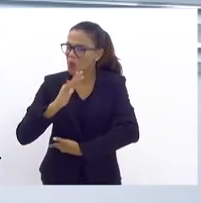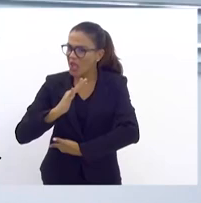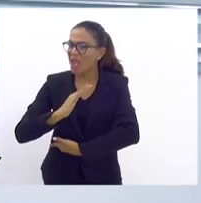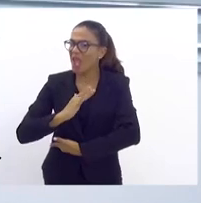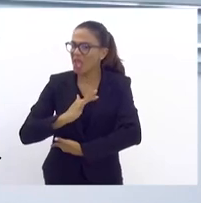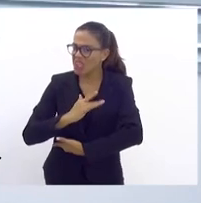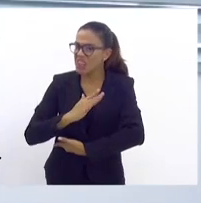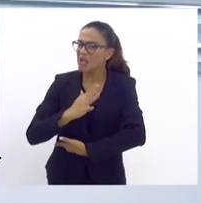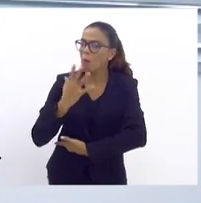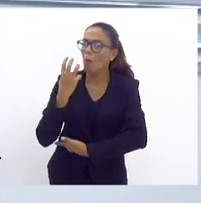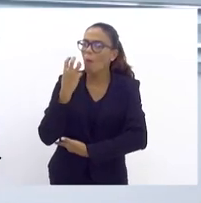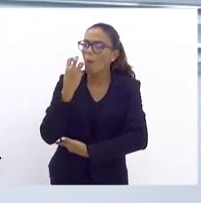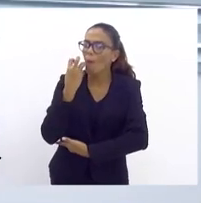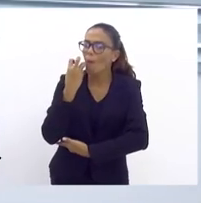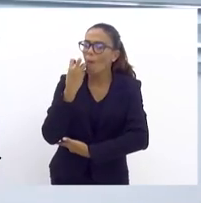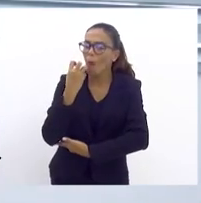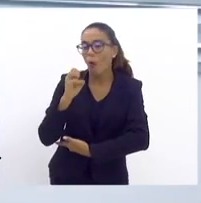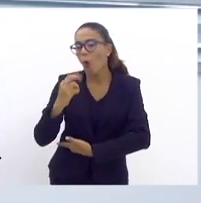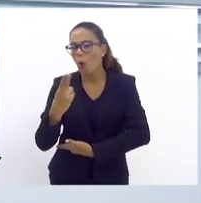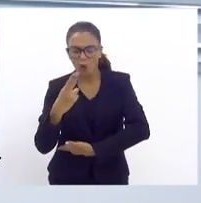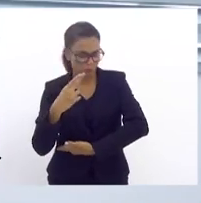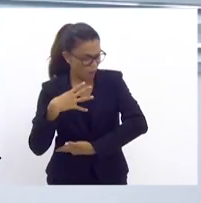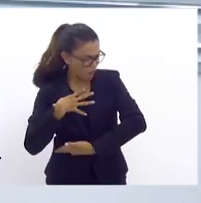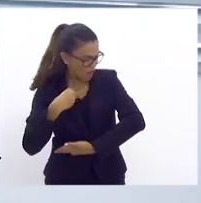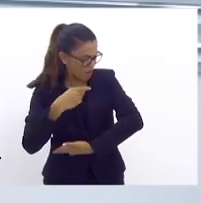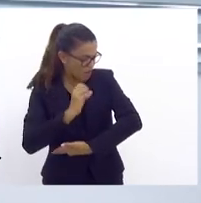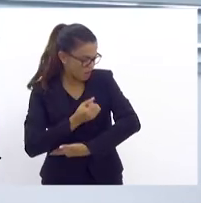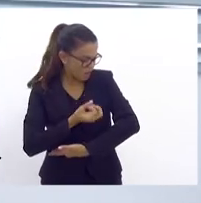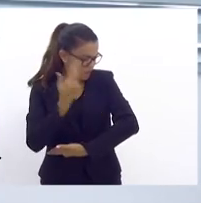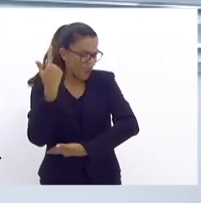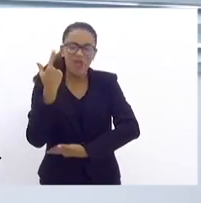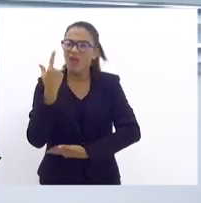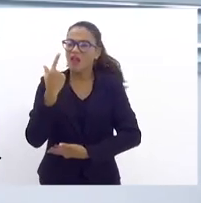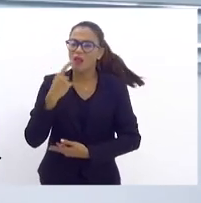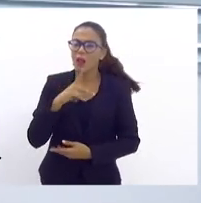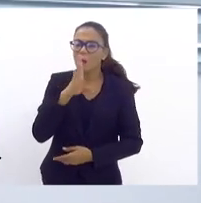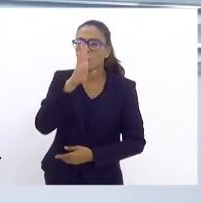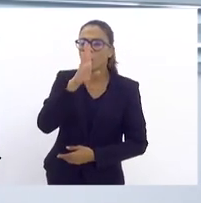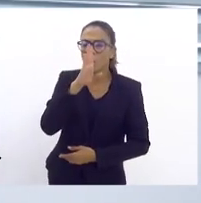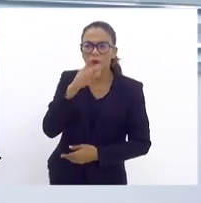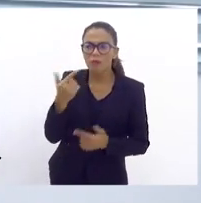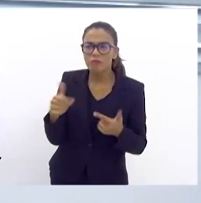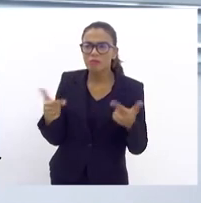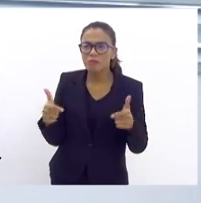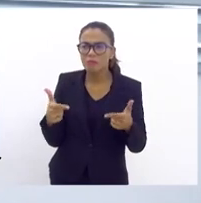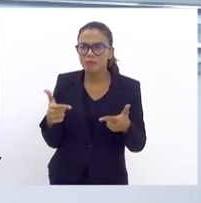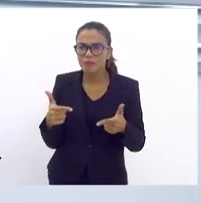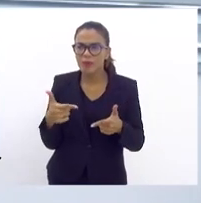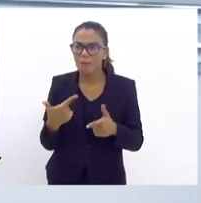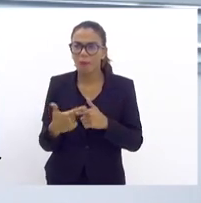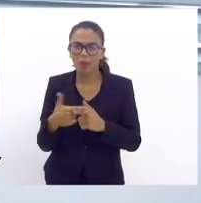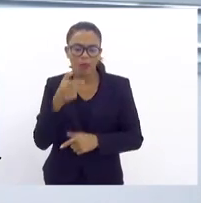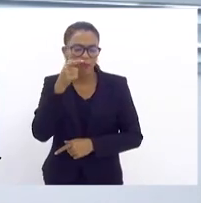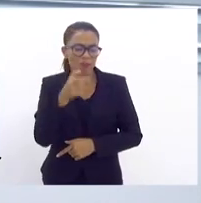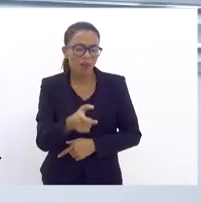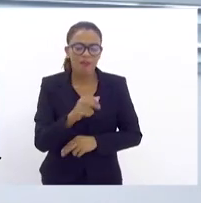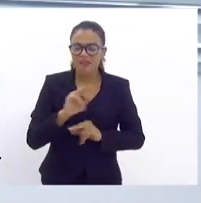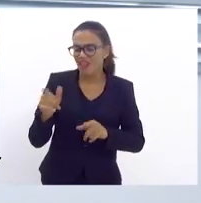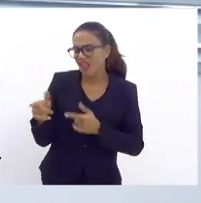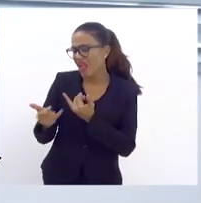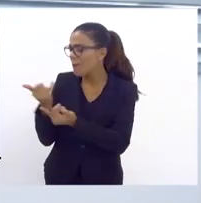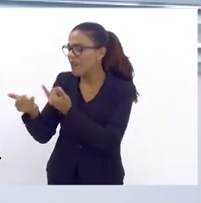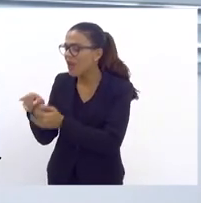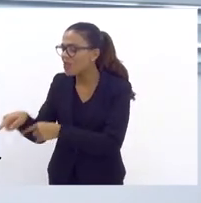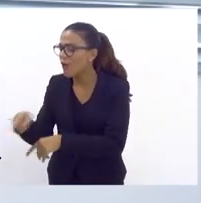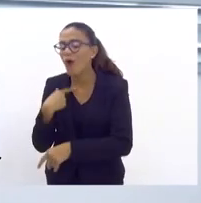apática ou acham que o filho é diferente porque não para quieto porque tem interesse diferente não gosta do brinquedo